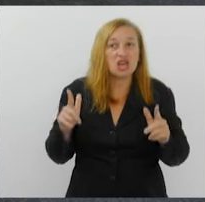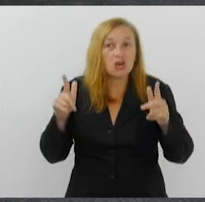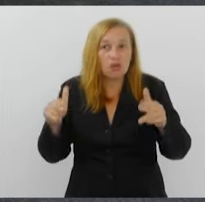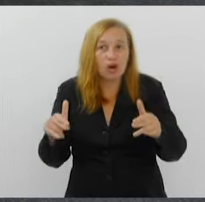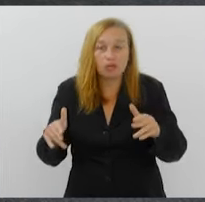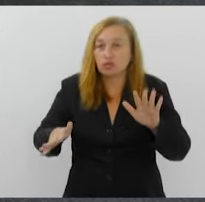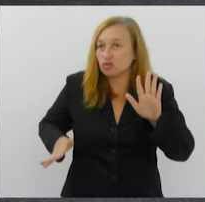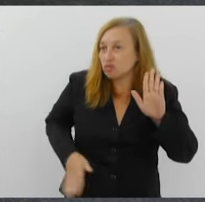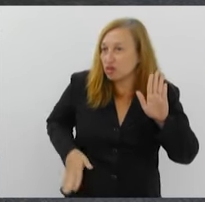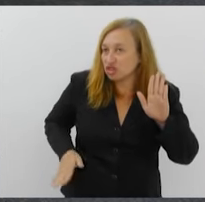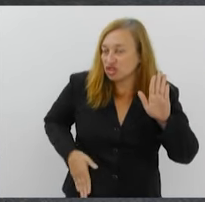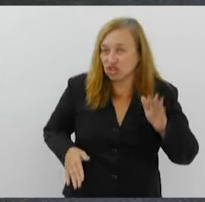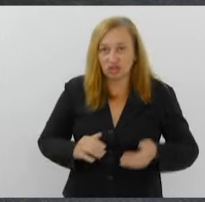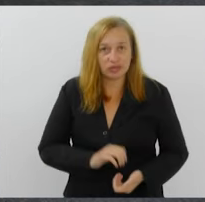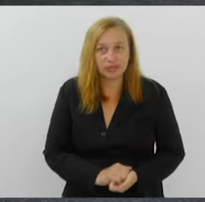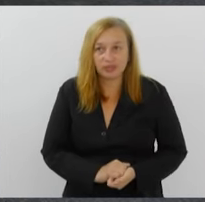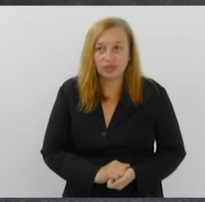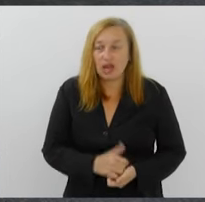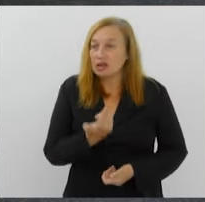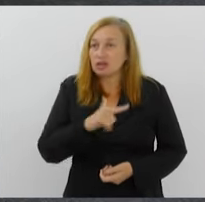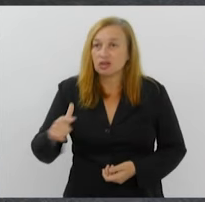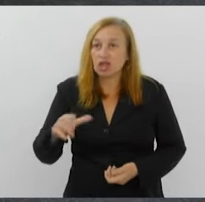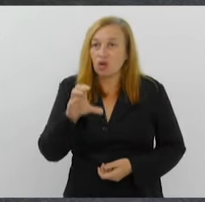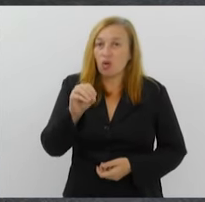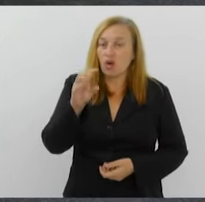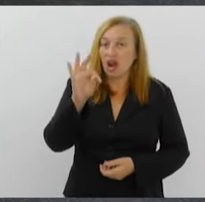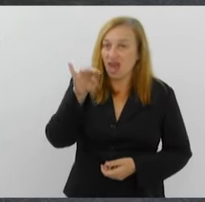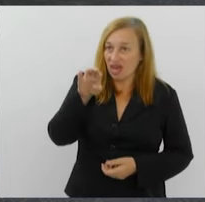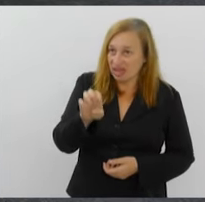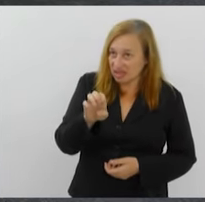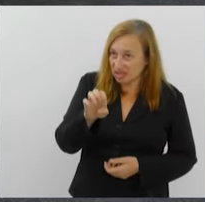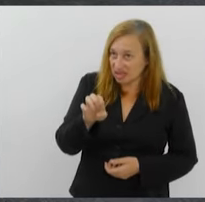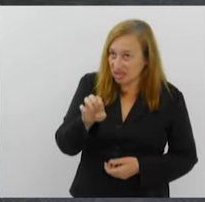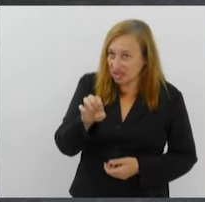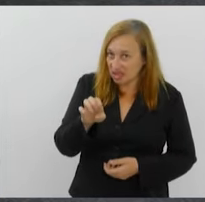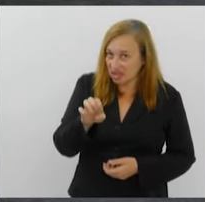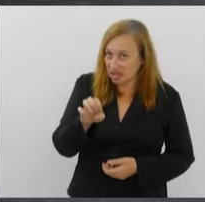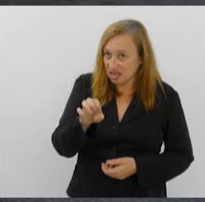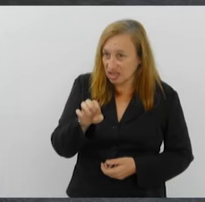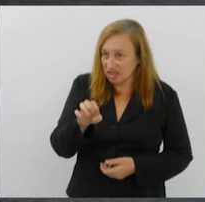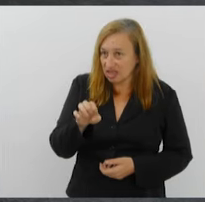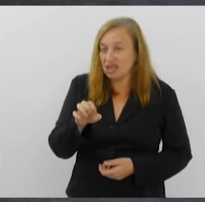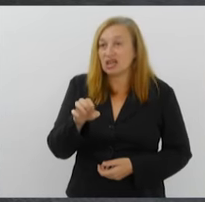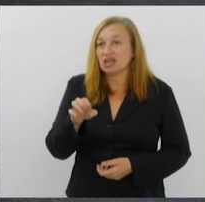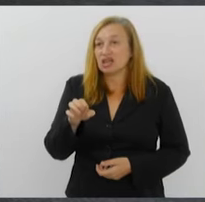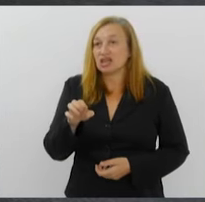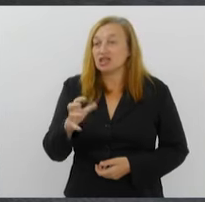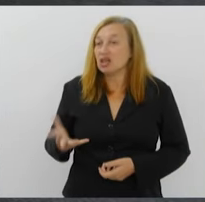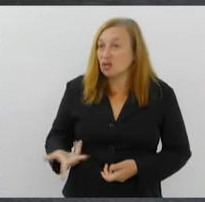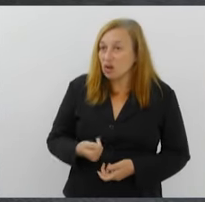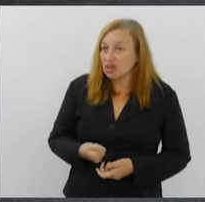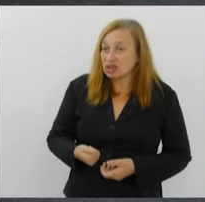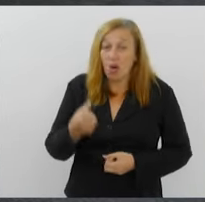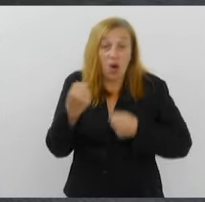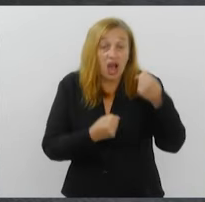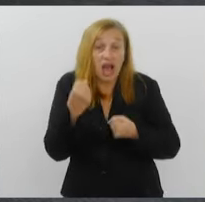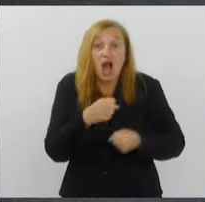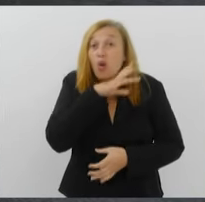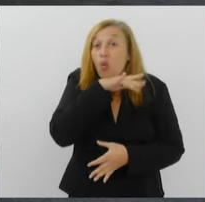narcotraficantes, não tem colete apropriado, já colete vencido, viatura sucateada.